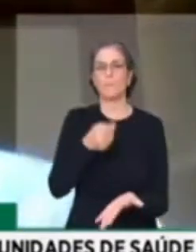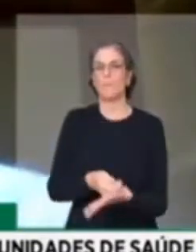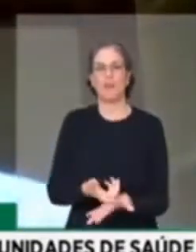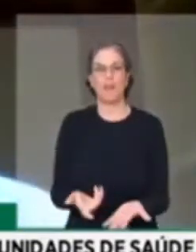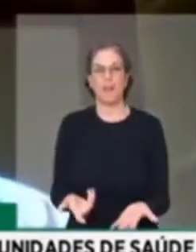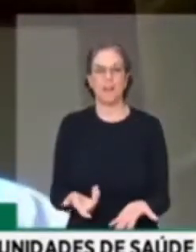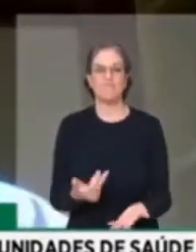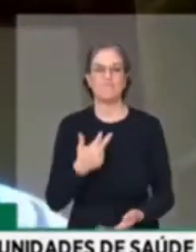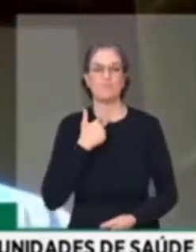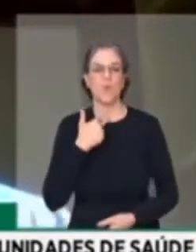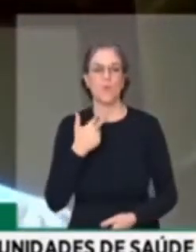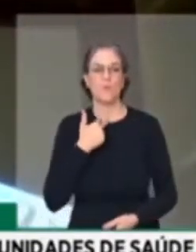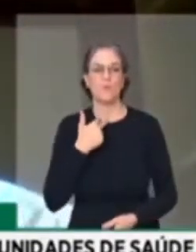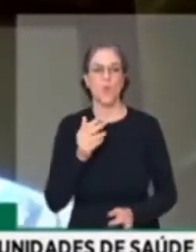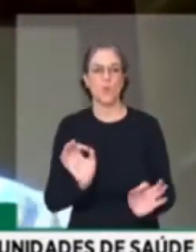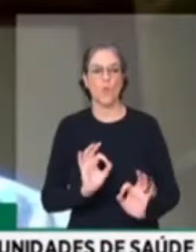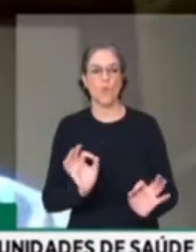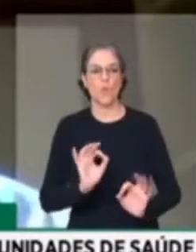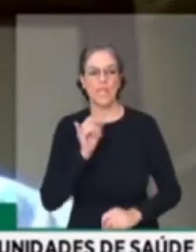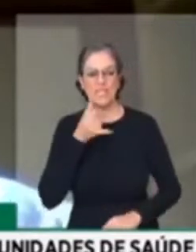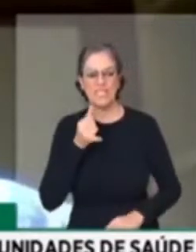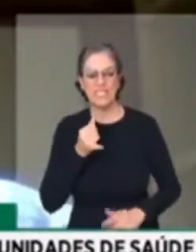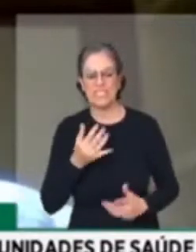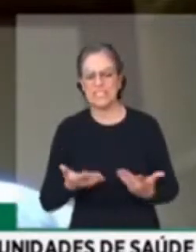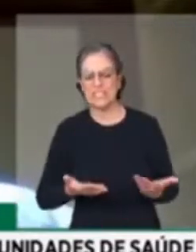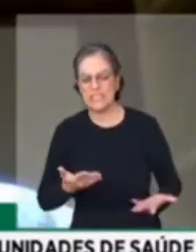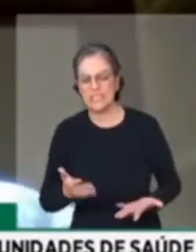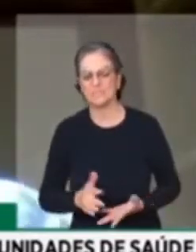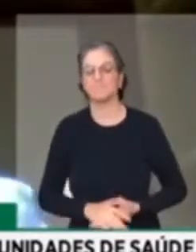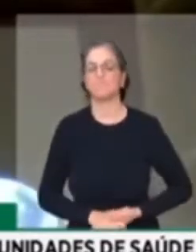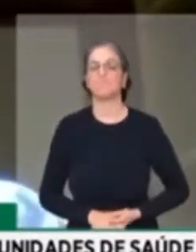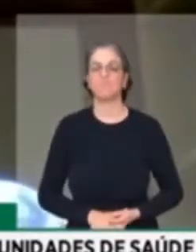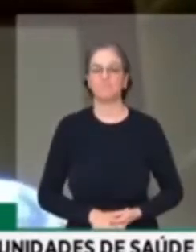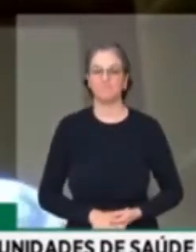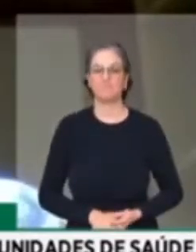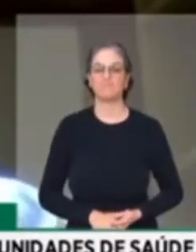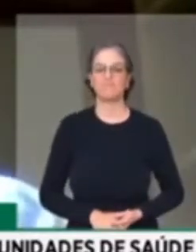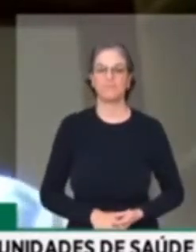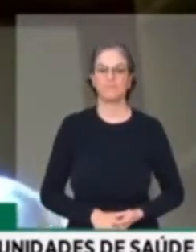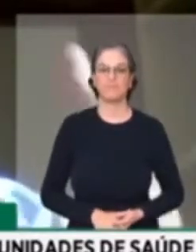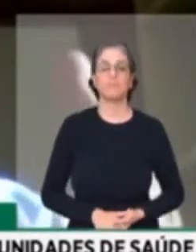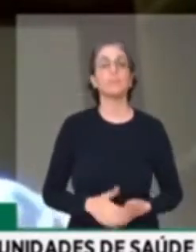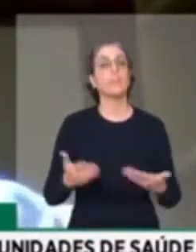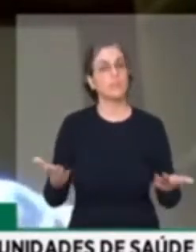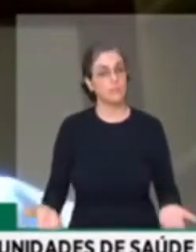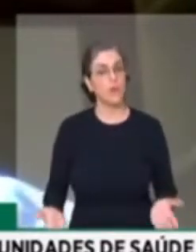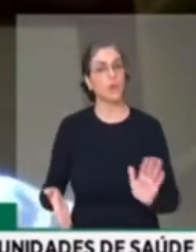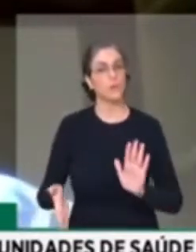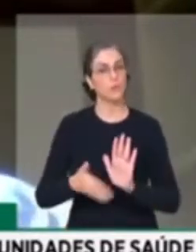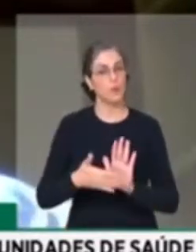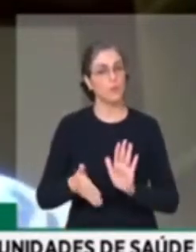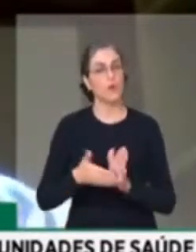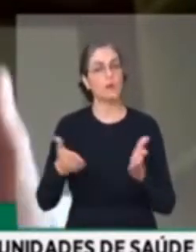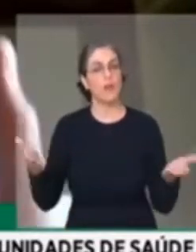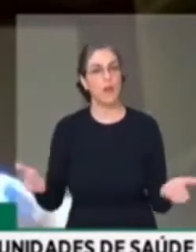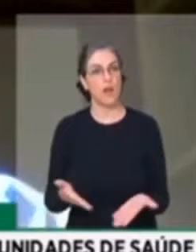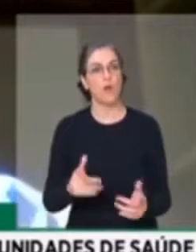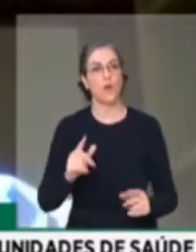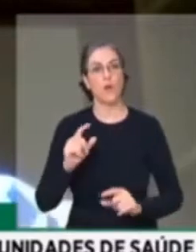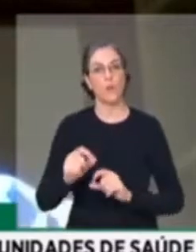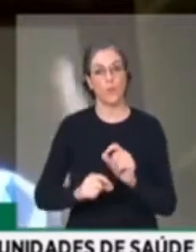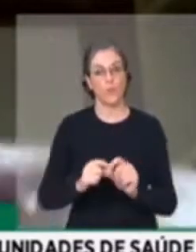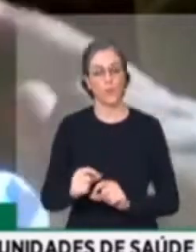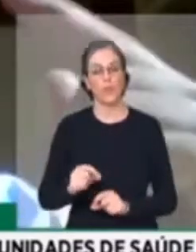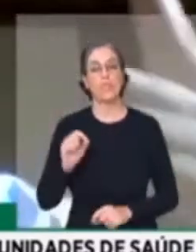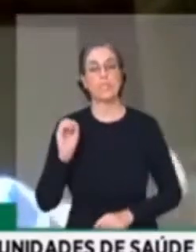ficar sem energia. Portanto, a nossa proposta aqui possibilita aos doadores dos créditos